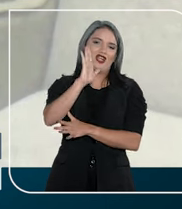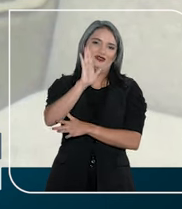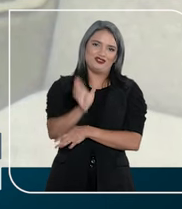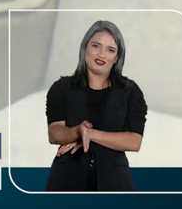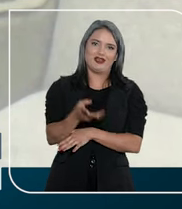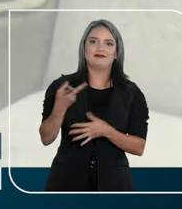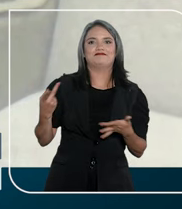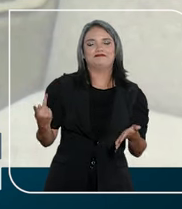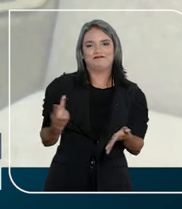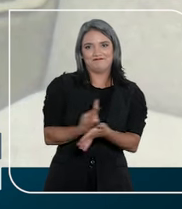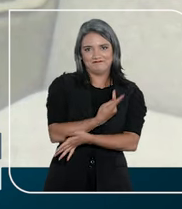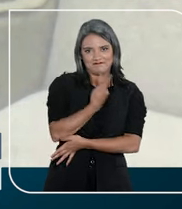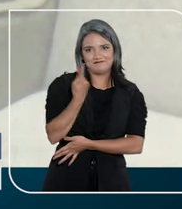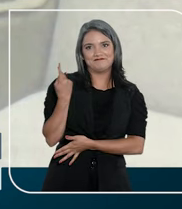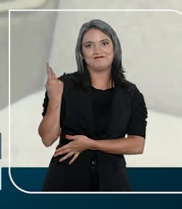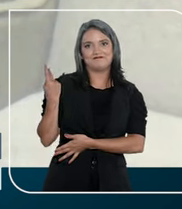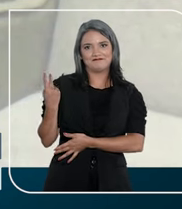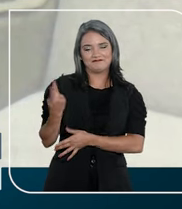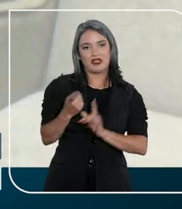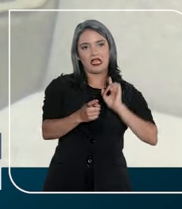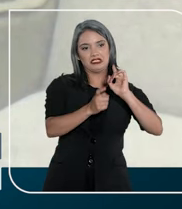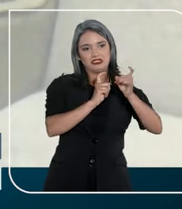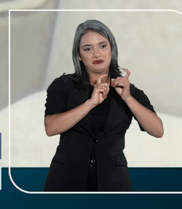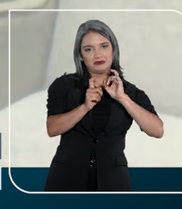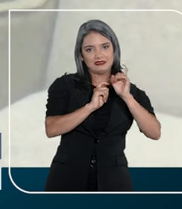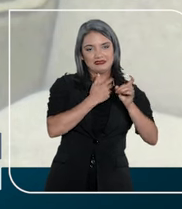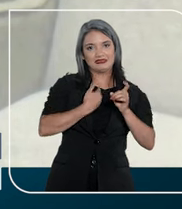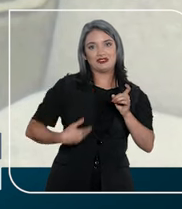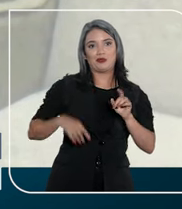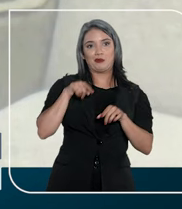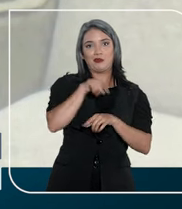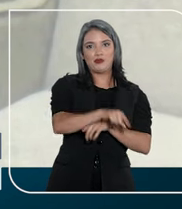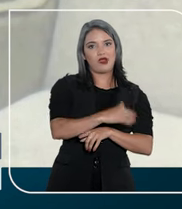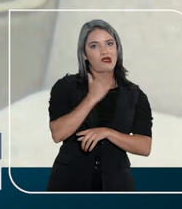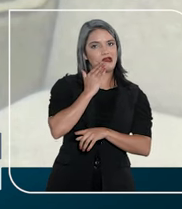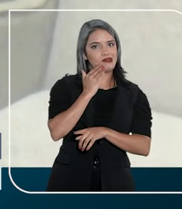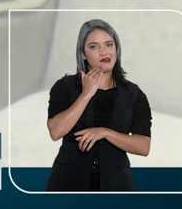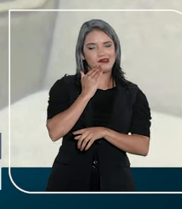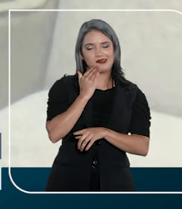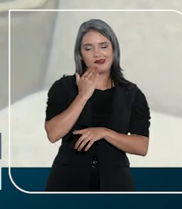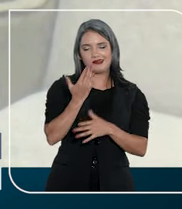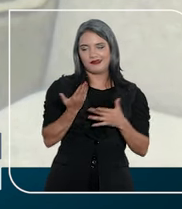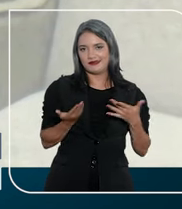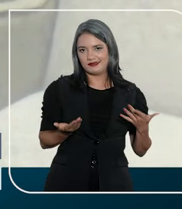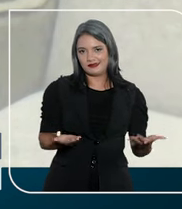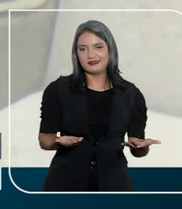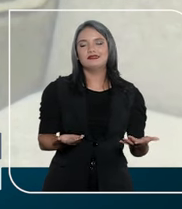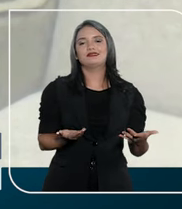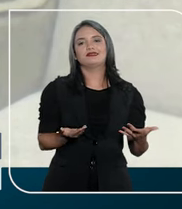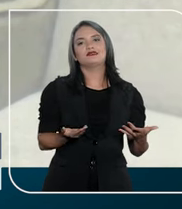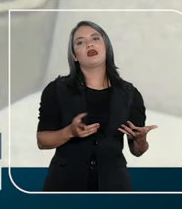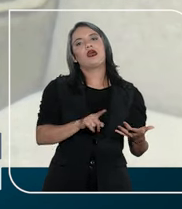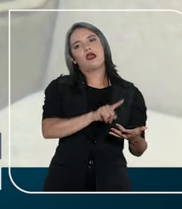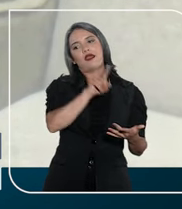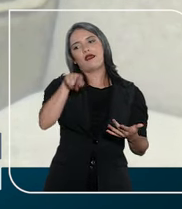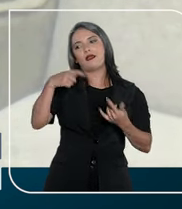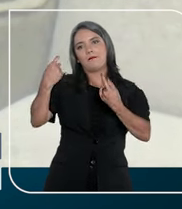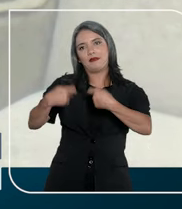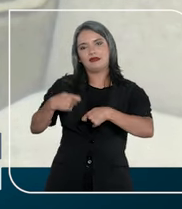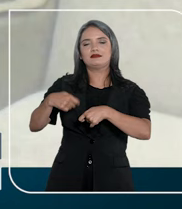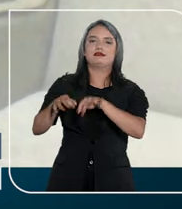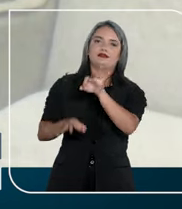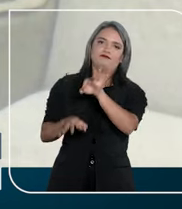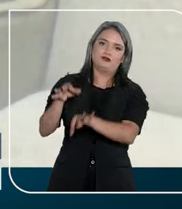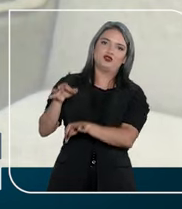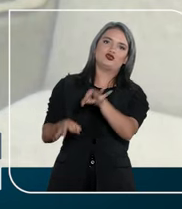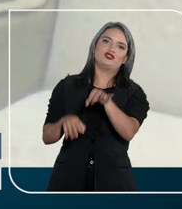exemplificar os casos em que a administração pública realmente comete injustiças manifestas e que, evidentemente, tem que ser